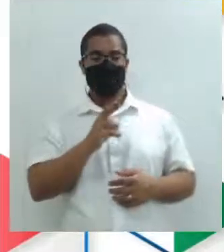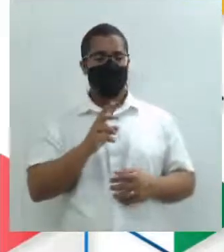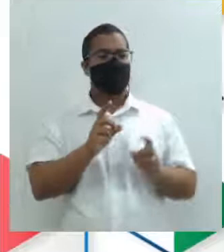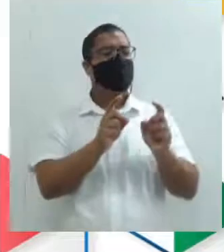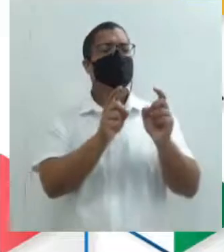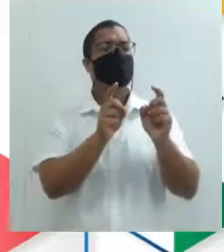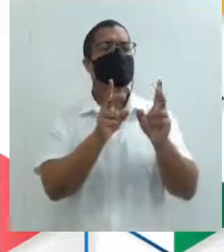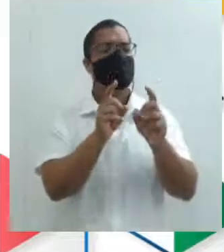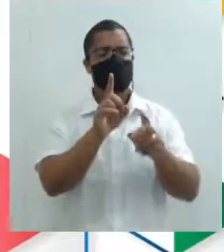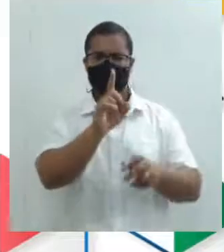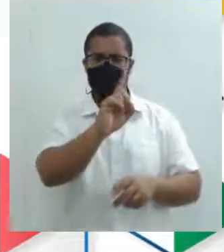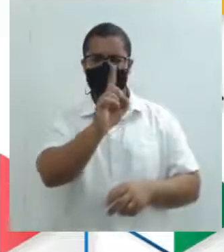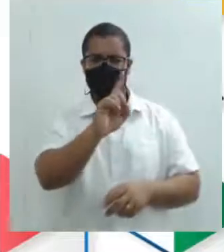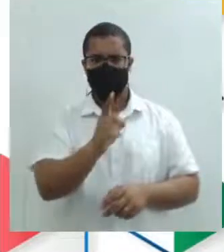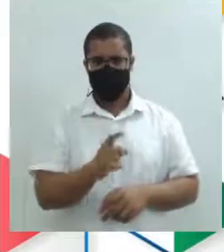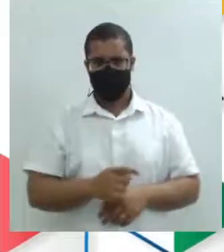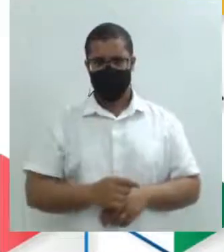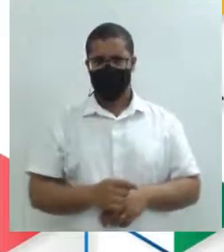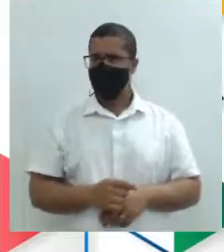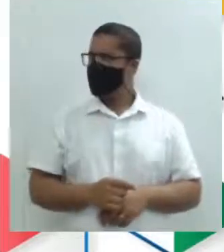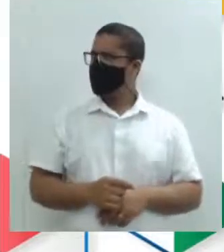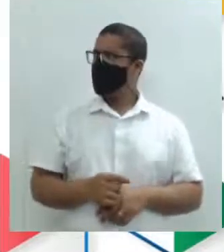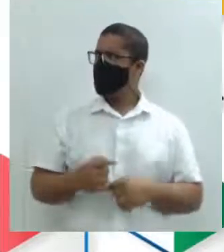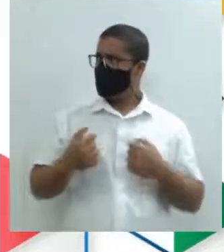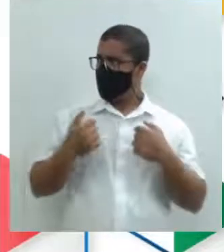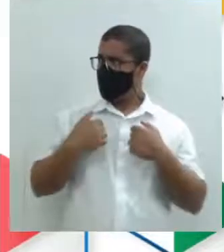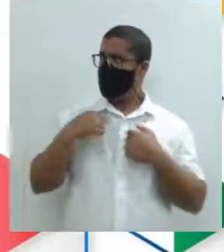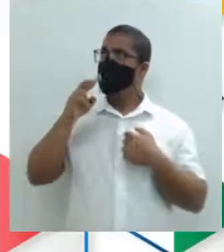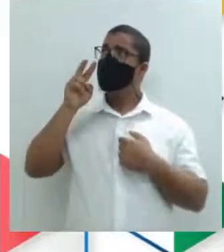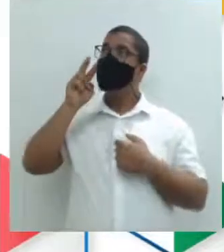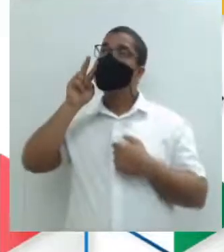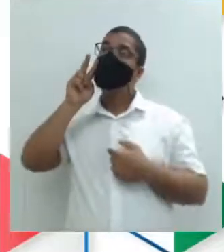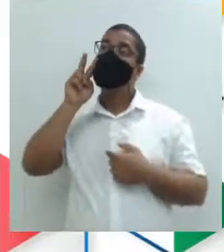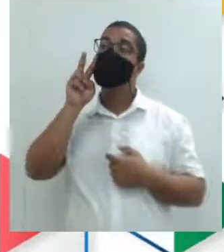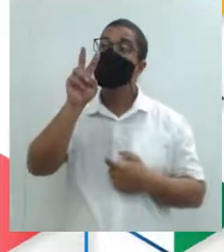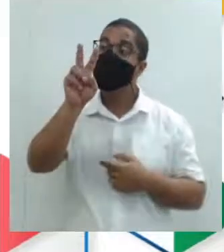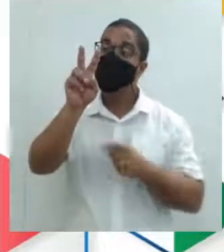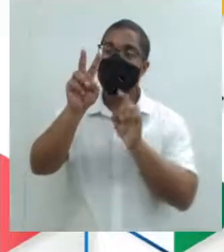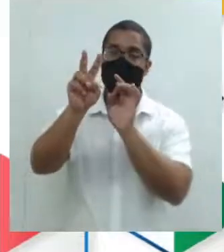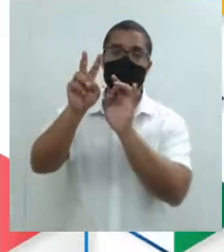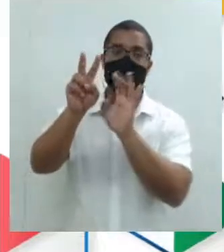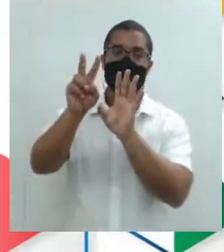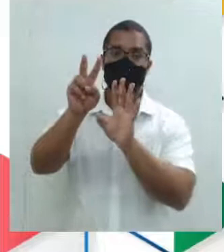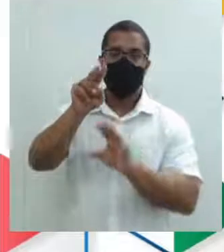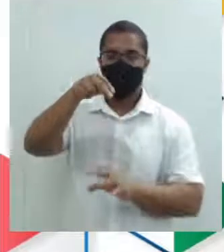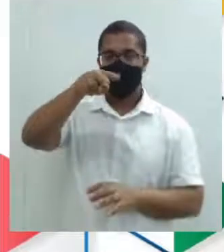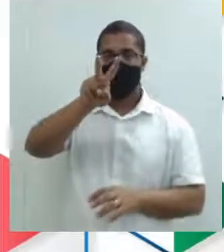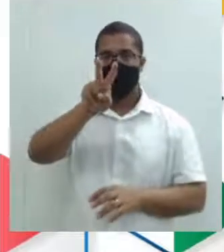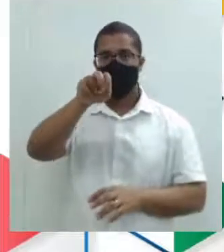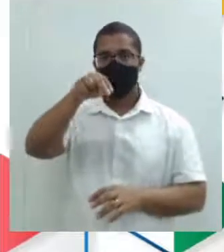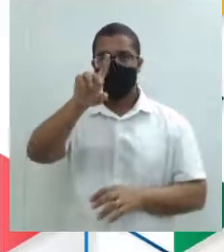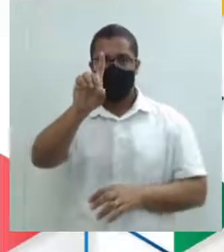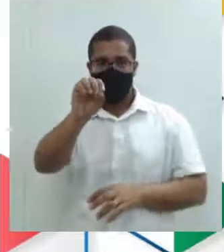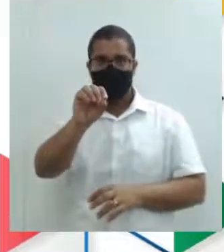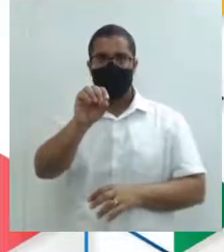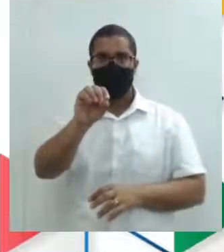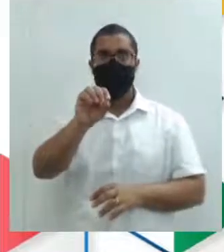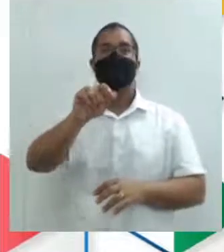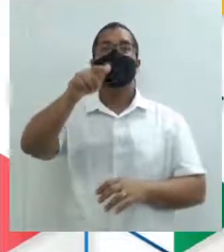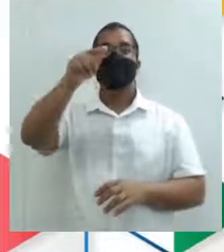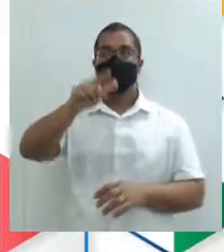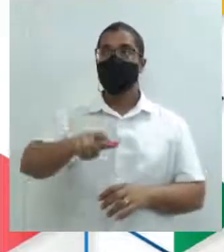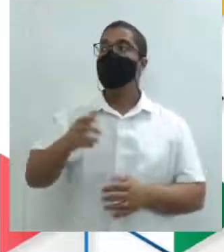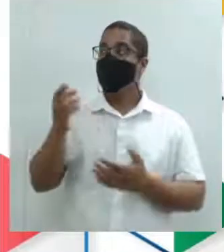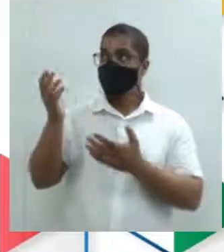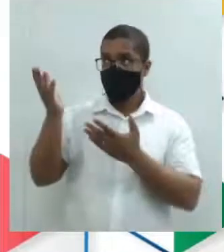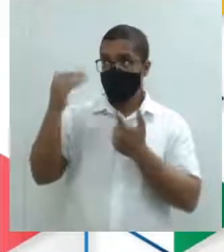à venda. Aí ele responde: eu estou vendo o pôr do sol. Em seguida, aproveite para